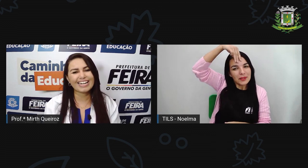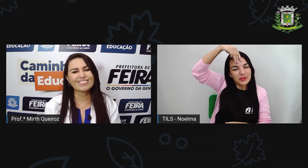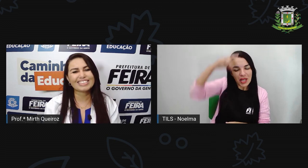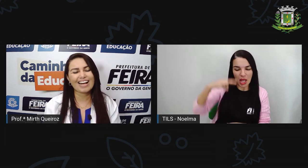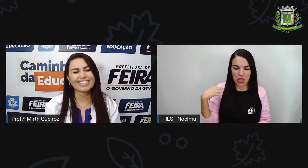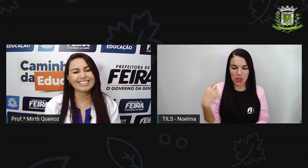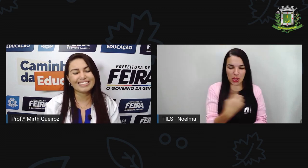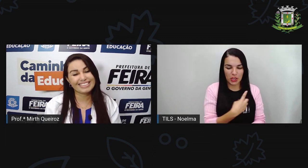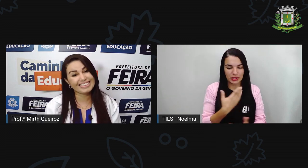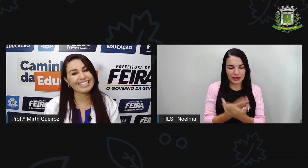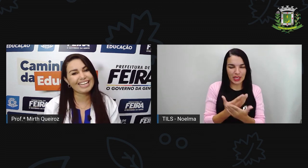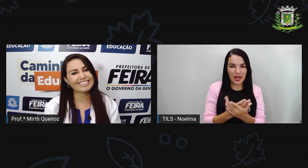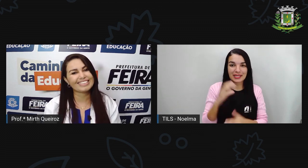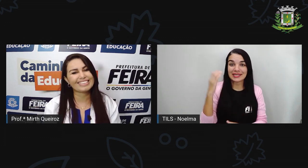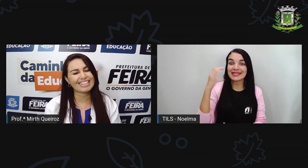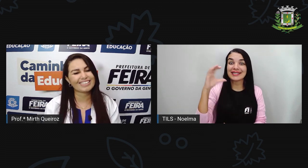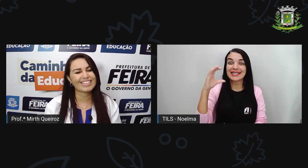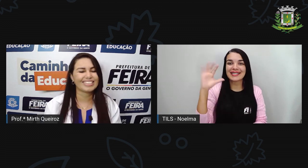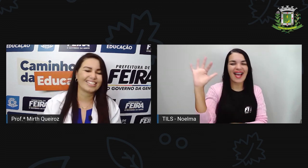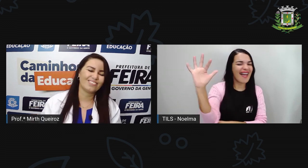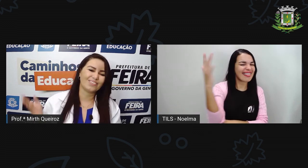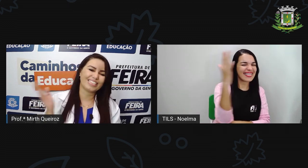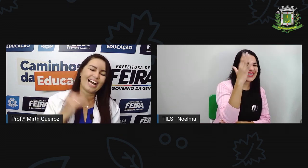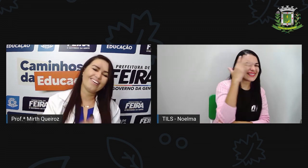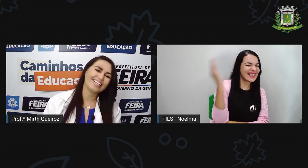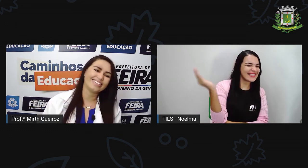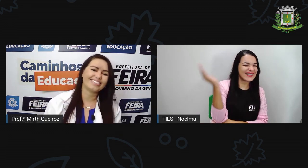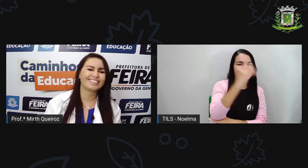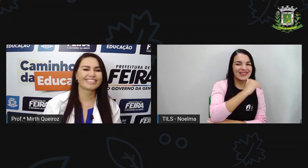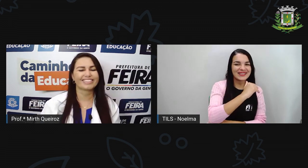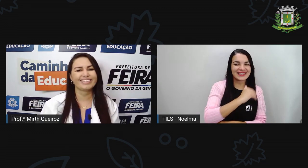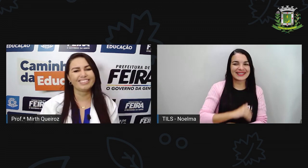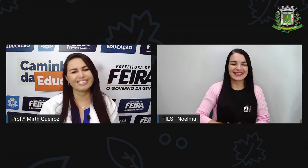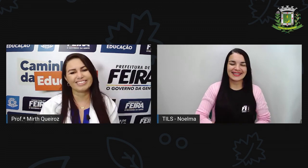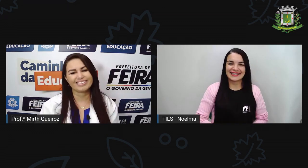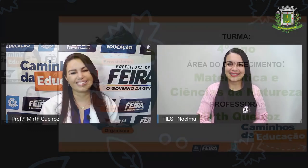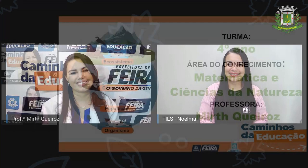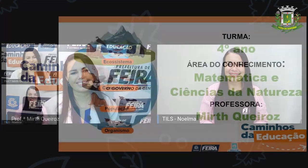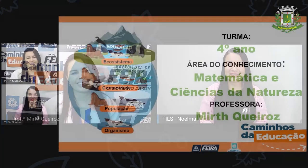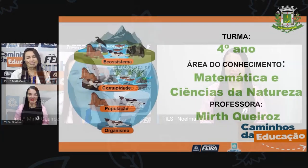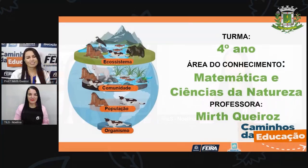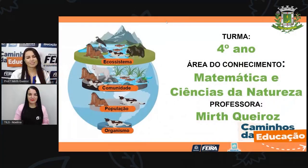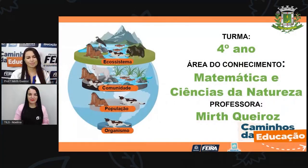nós teremos aulas de ciências da natureza. Vamos à aula?